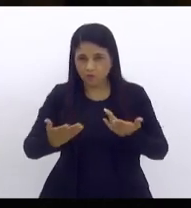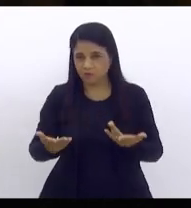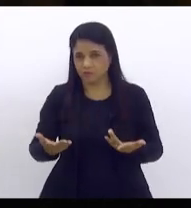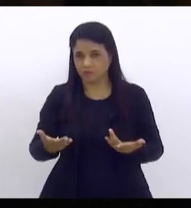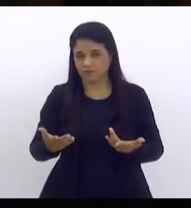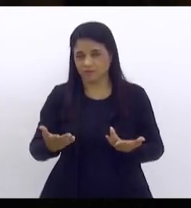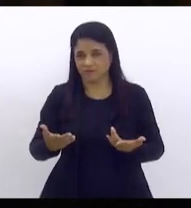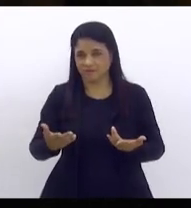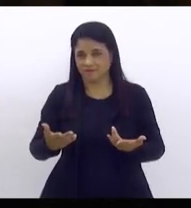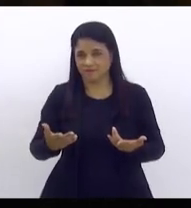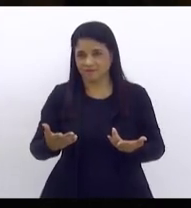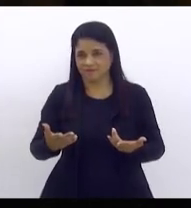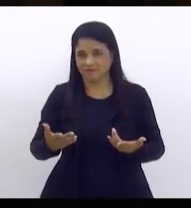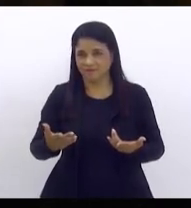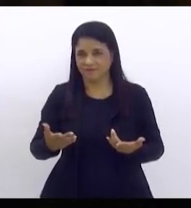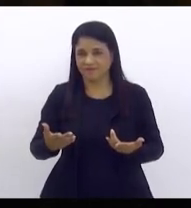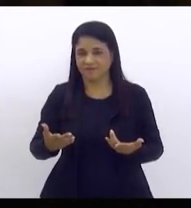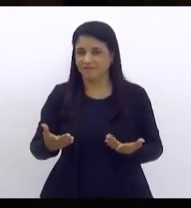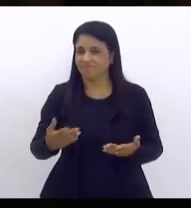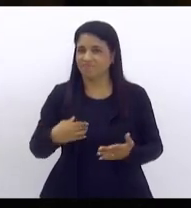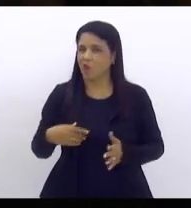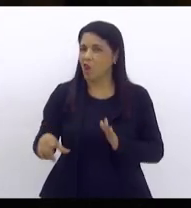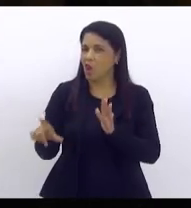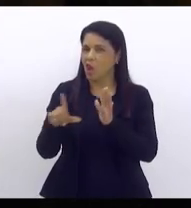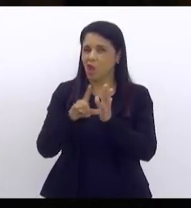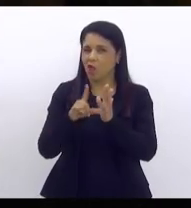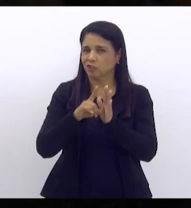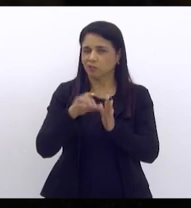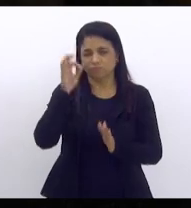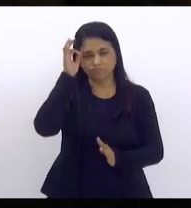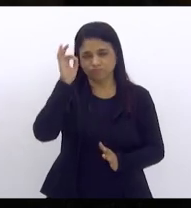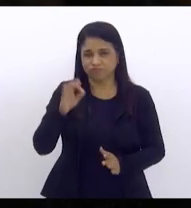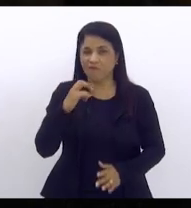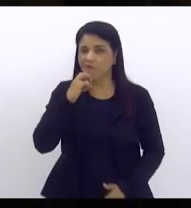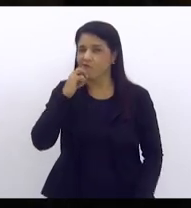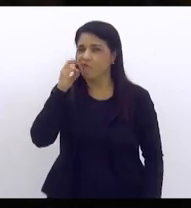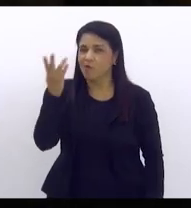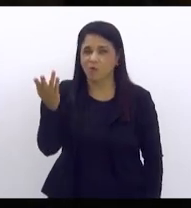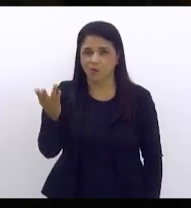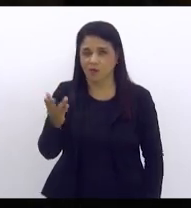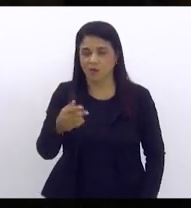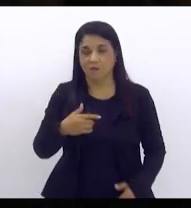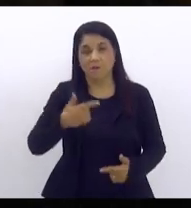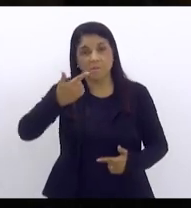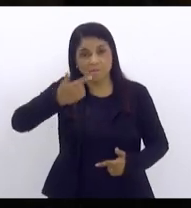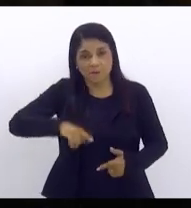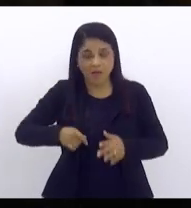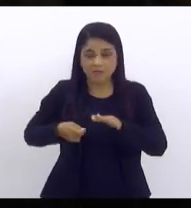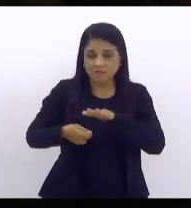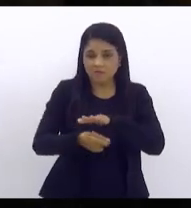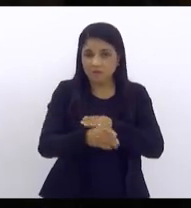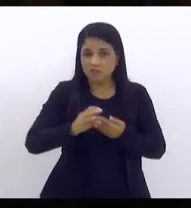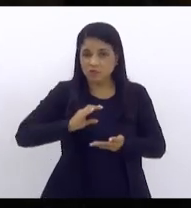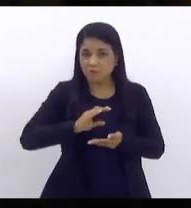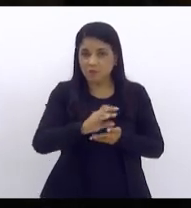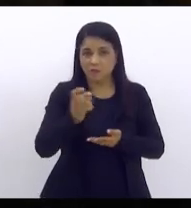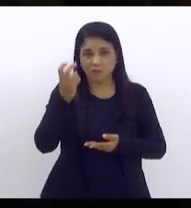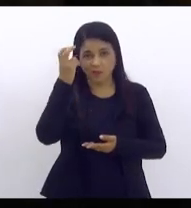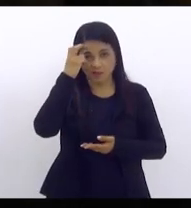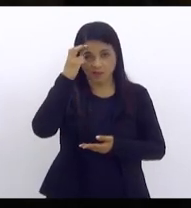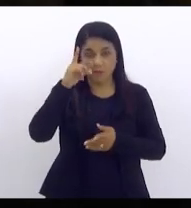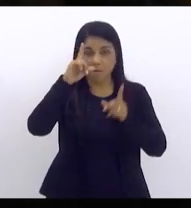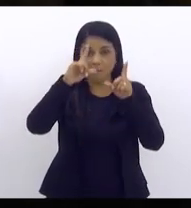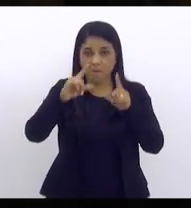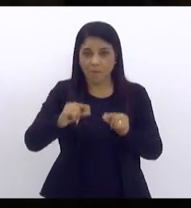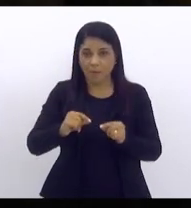lógica irracional para dizer o mínimo, se não vergonhosa. Afinal de contas, quanto mais investimento em inteligência,